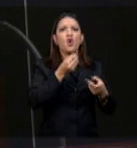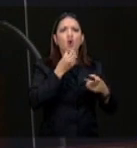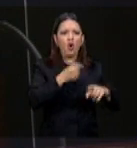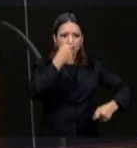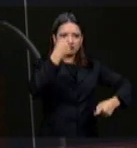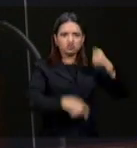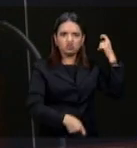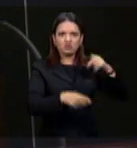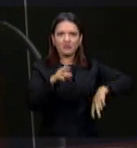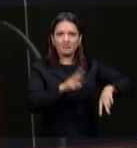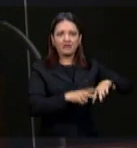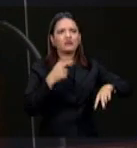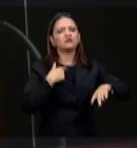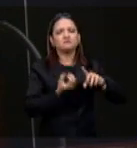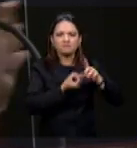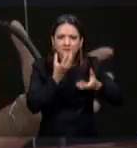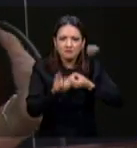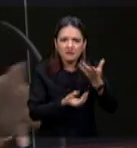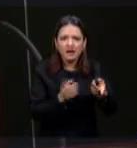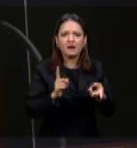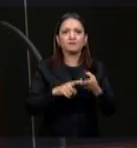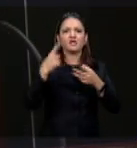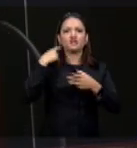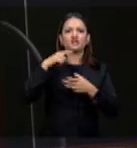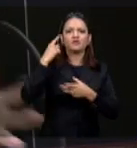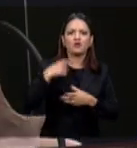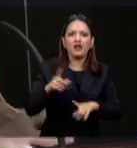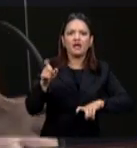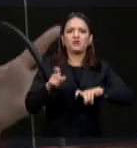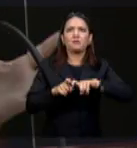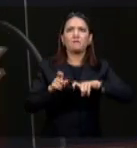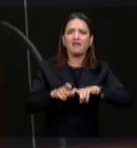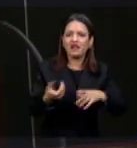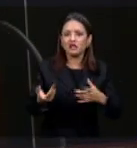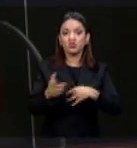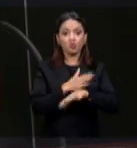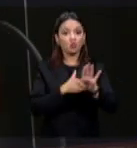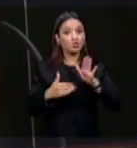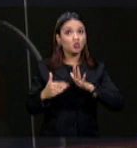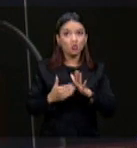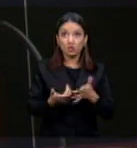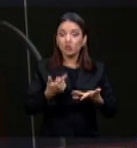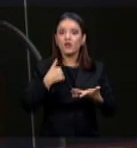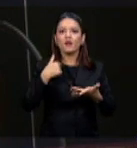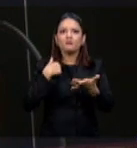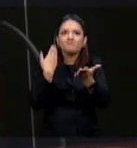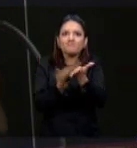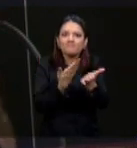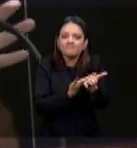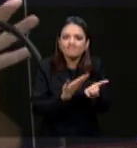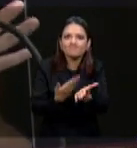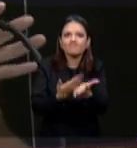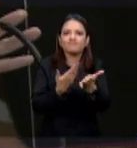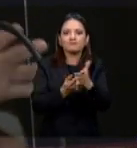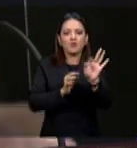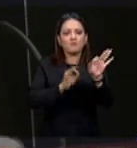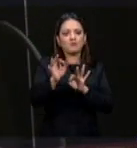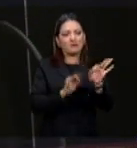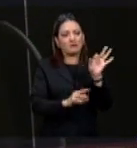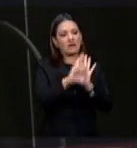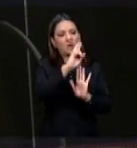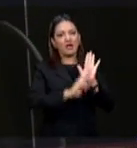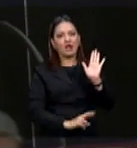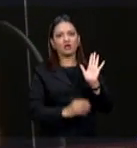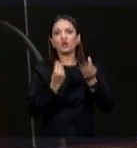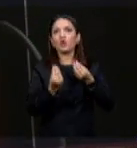advogados, policiais, médicos, psiquiatras, tudo para traçar um retrato dessa violência. E a primeira coisa que sempre me